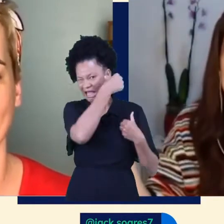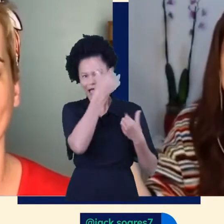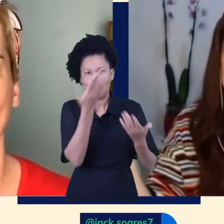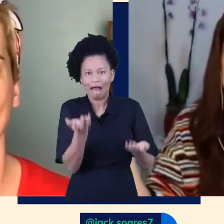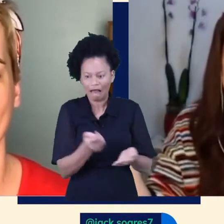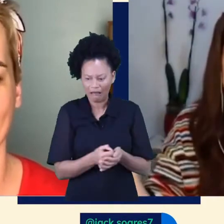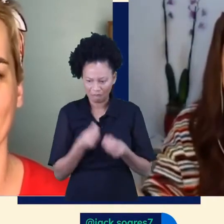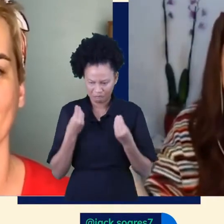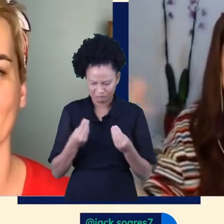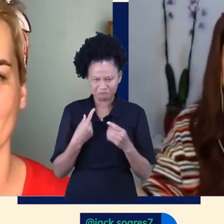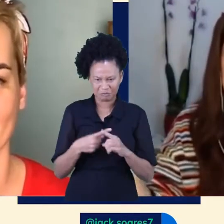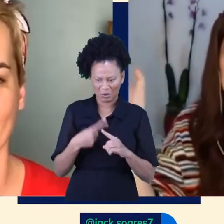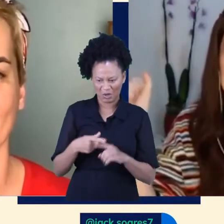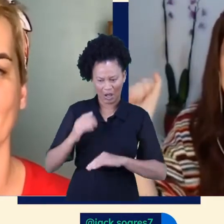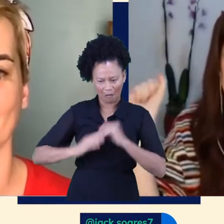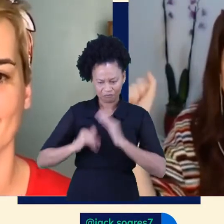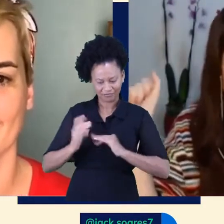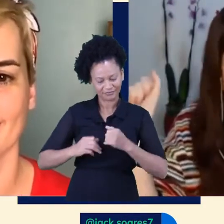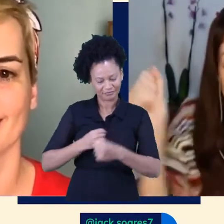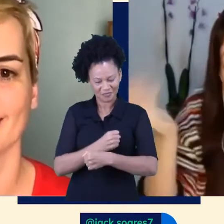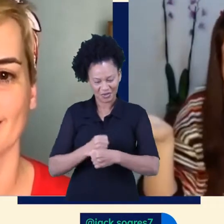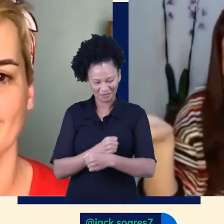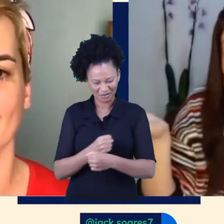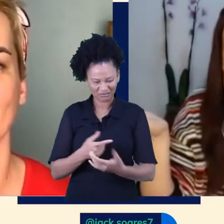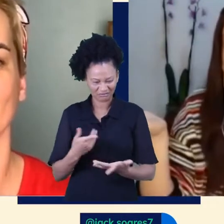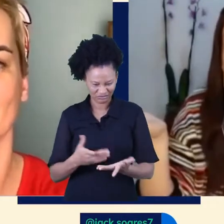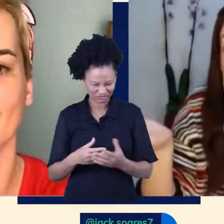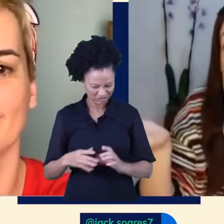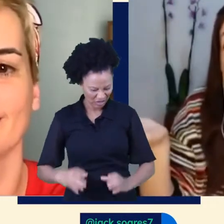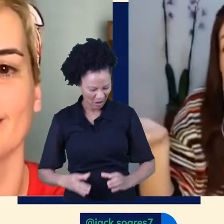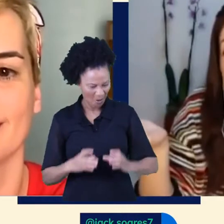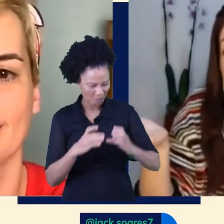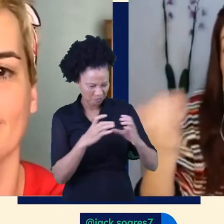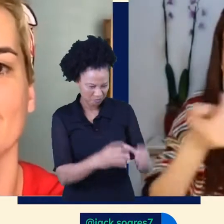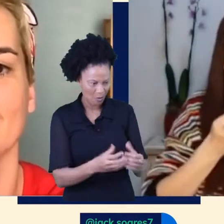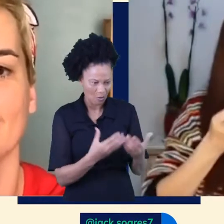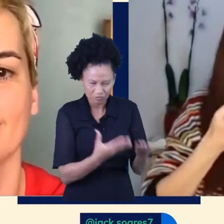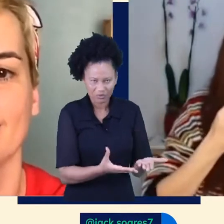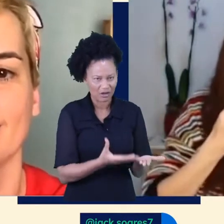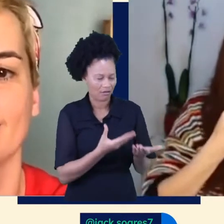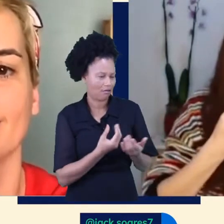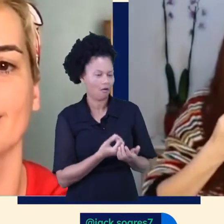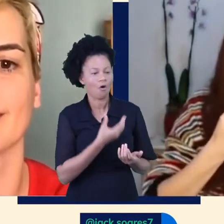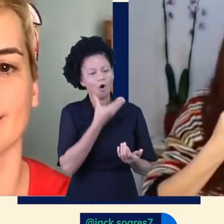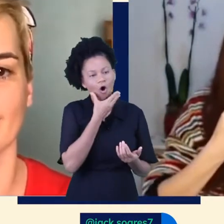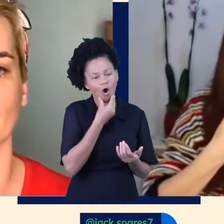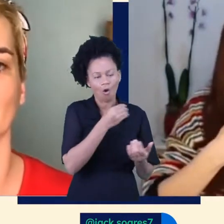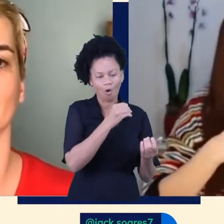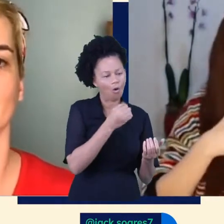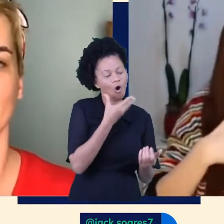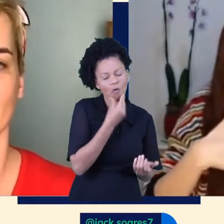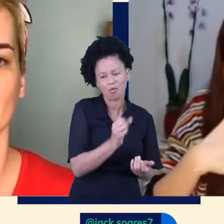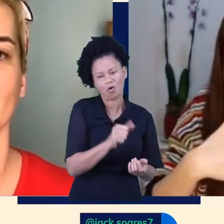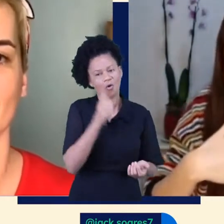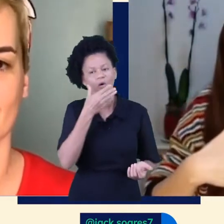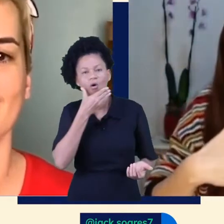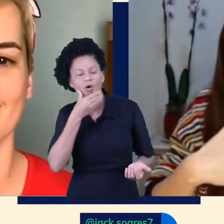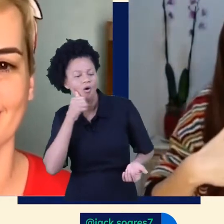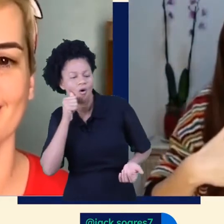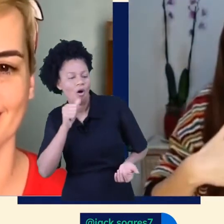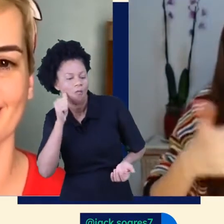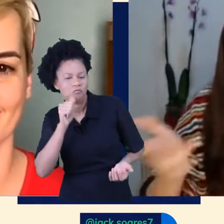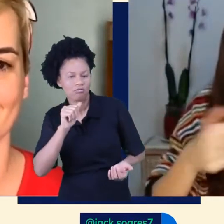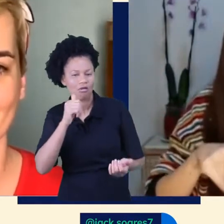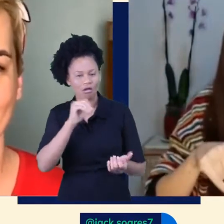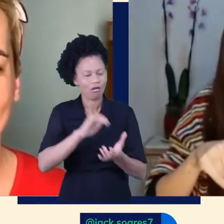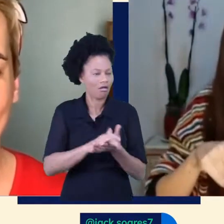bolo para o companheiro, para a companheira dela? Não precisa necessariamente casar. Ela pode, sei lá, fazer mestrado fora,